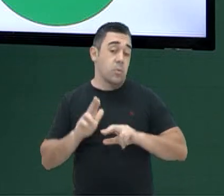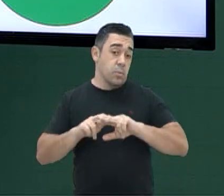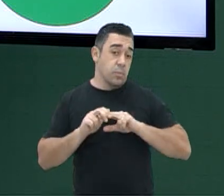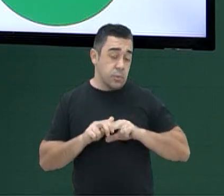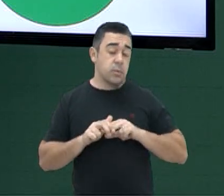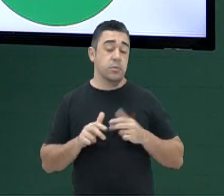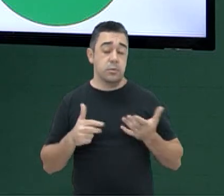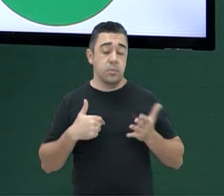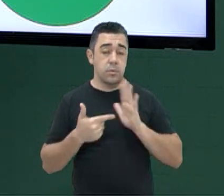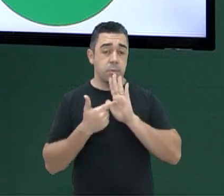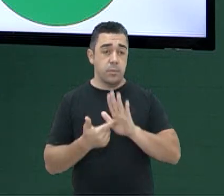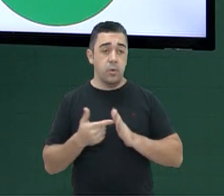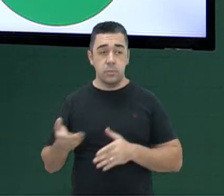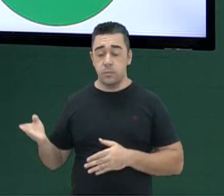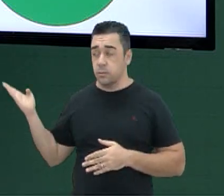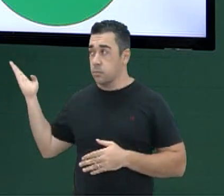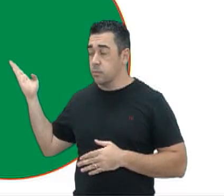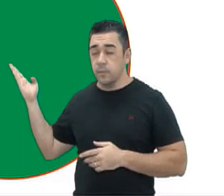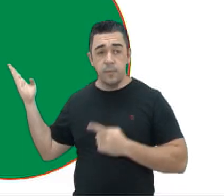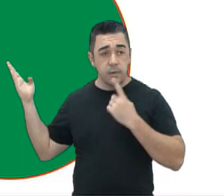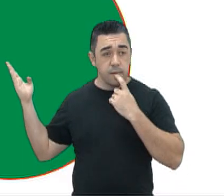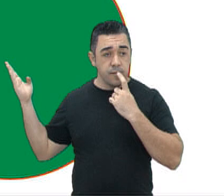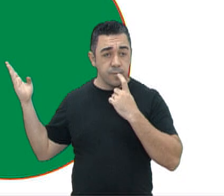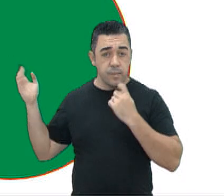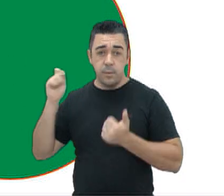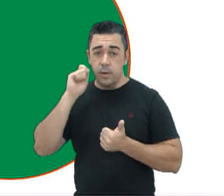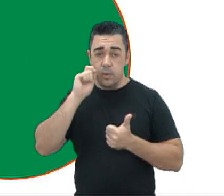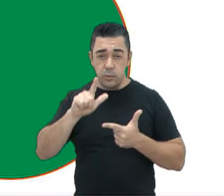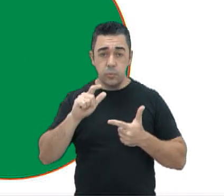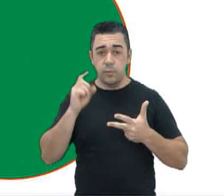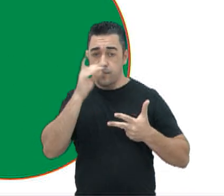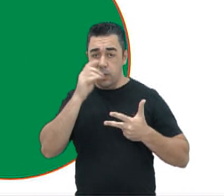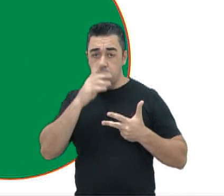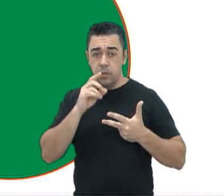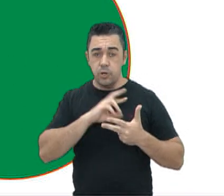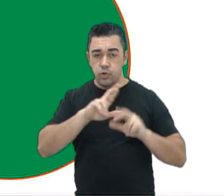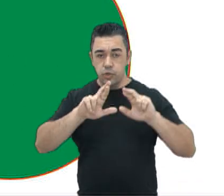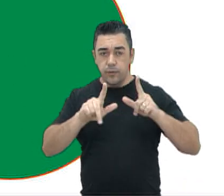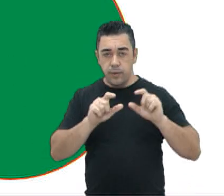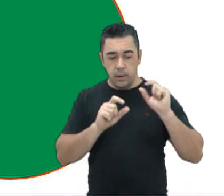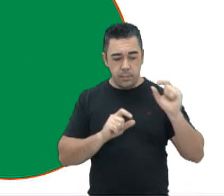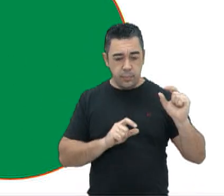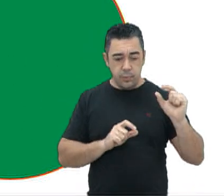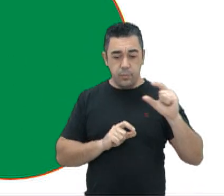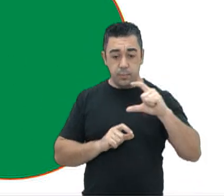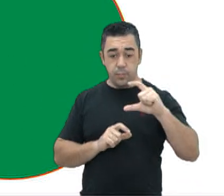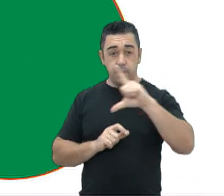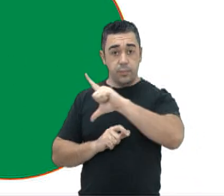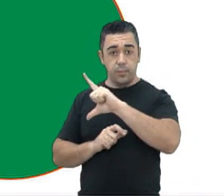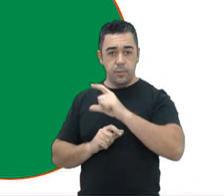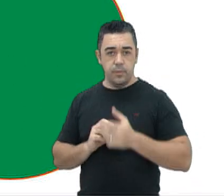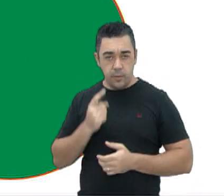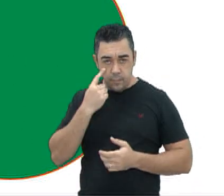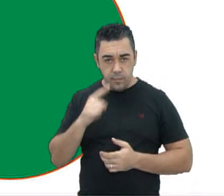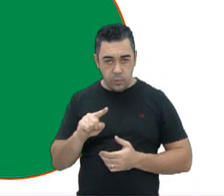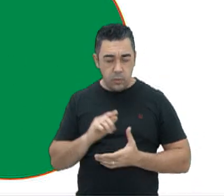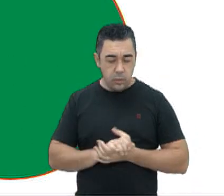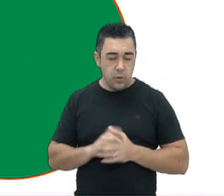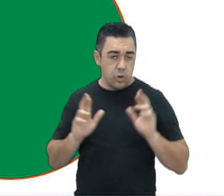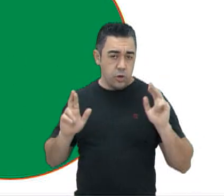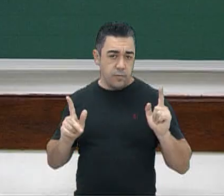eu trago aqui para você essas imagens com as 3 linhas, as três circunferências, a vermelha, a azul e a verde,